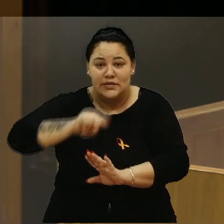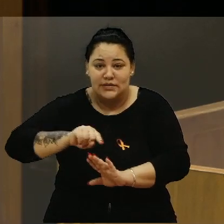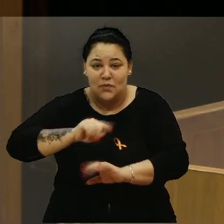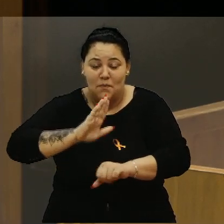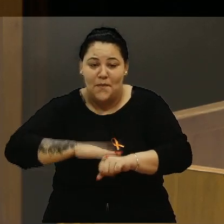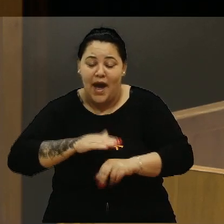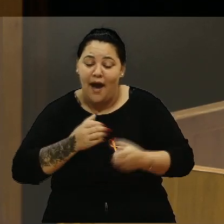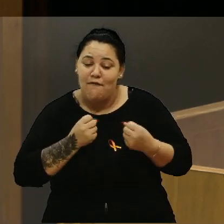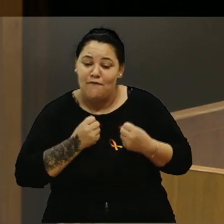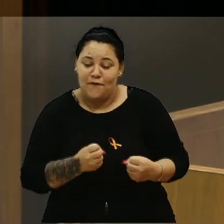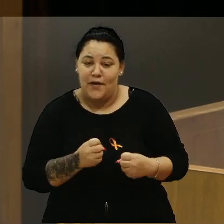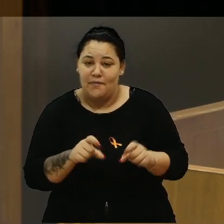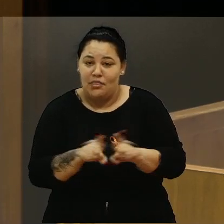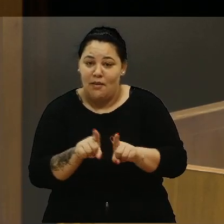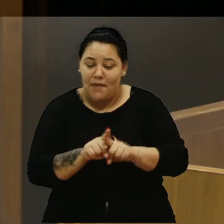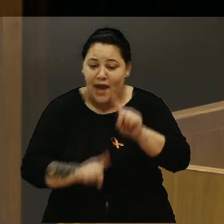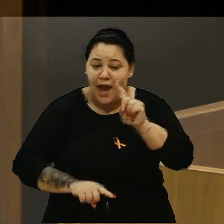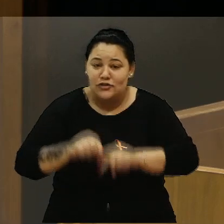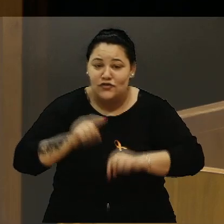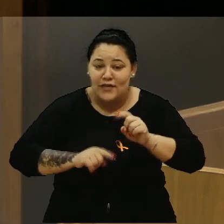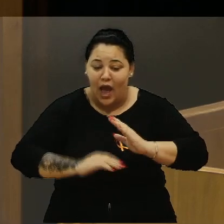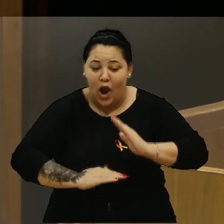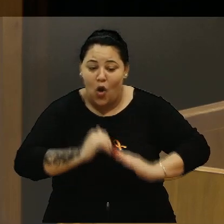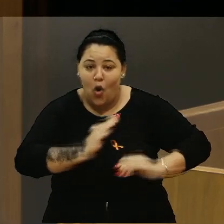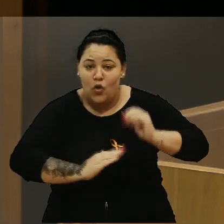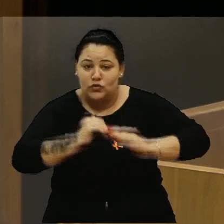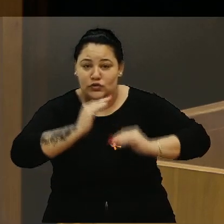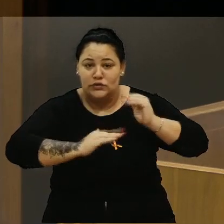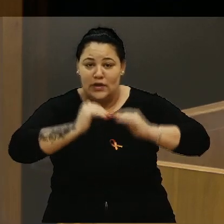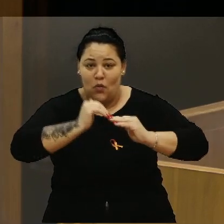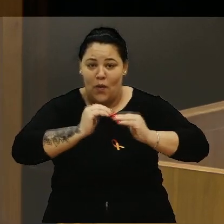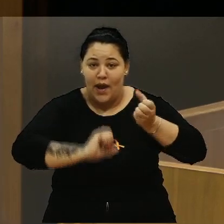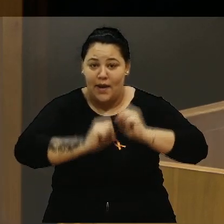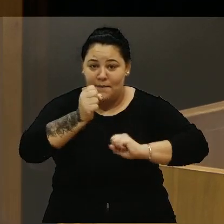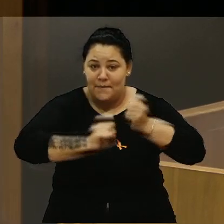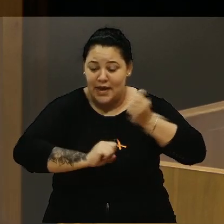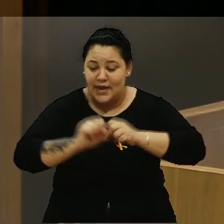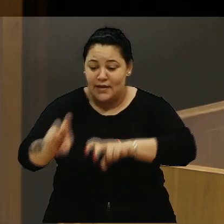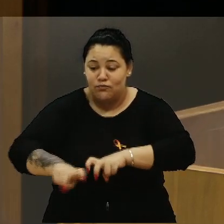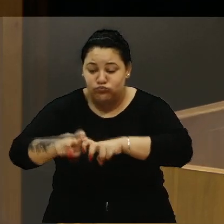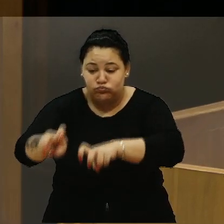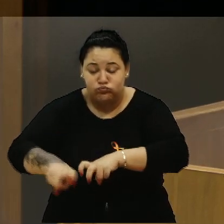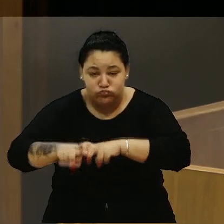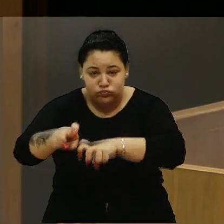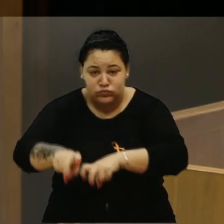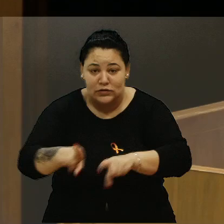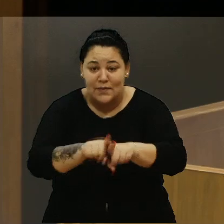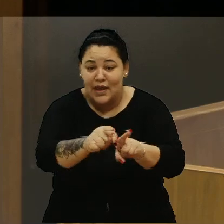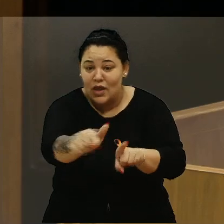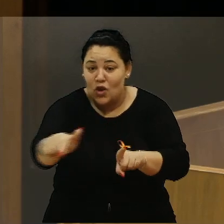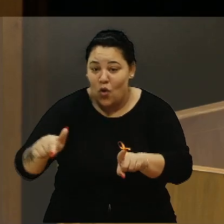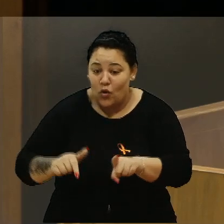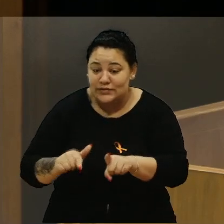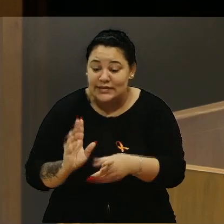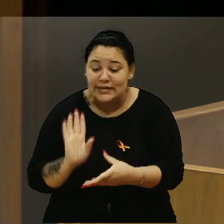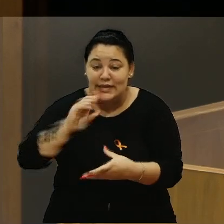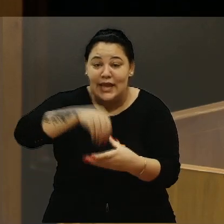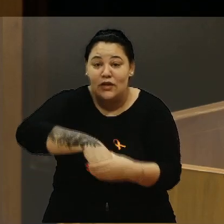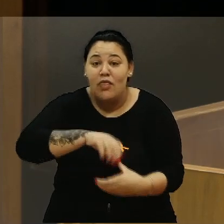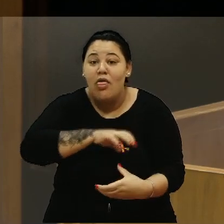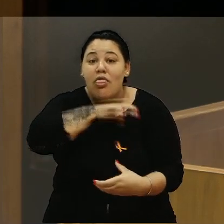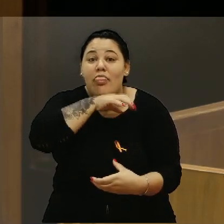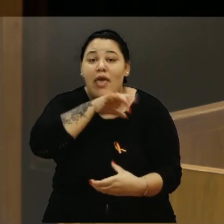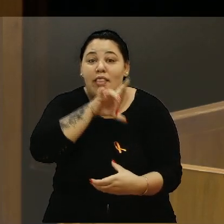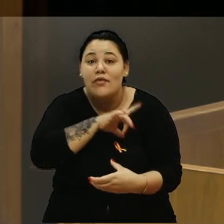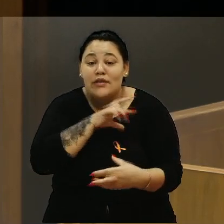severas para as atividades construtivas, industriais, agrícolas e outras, dentro da Zona das Águas, do que